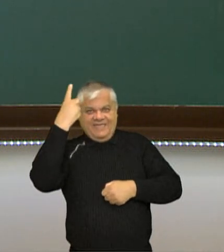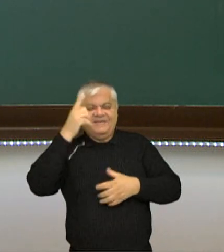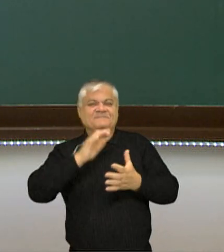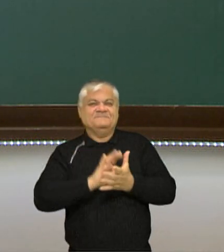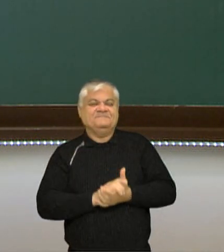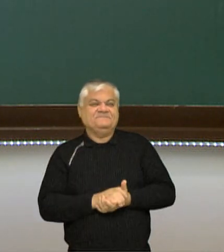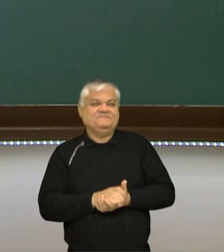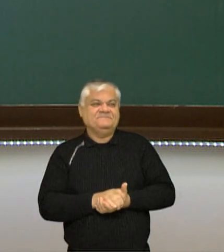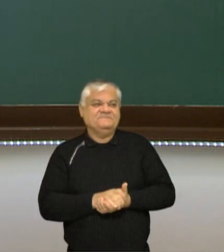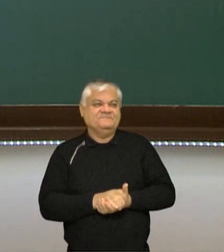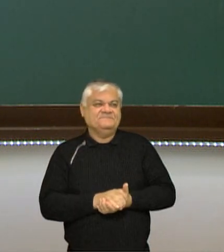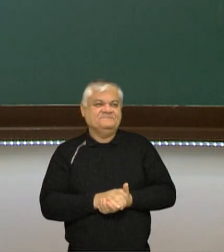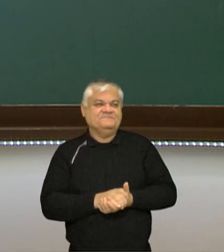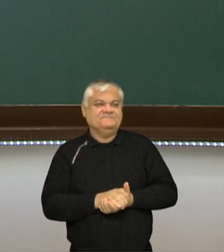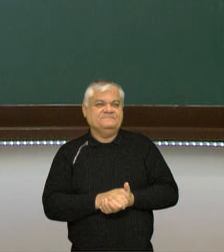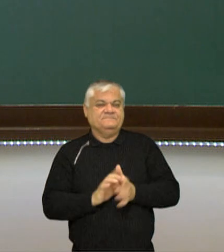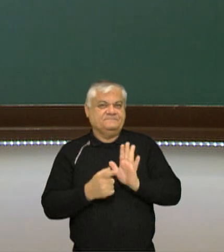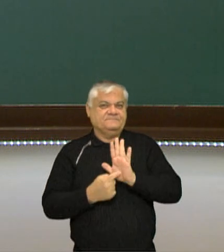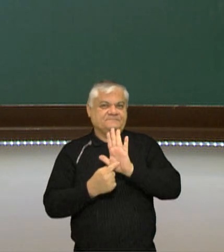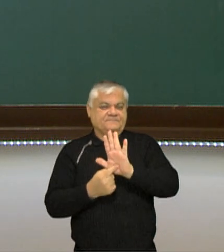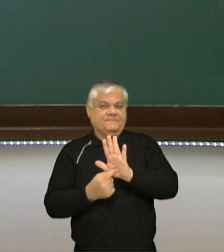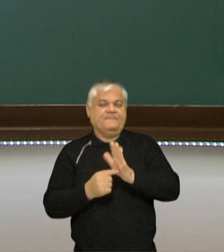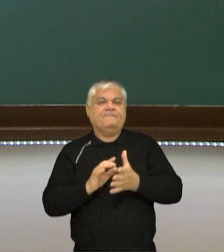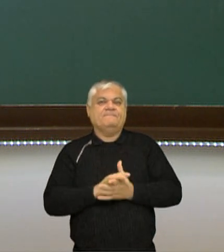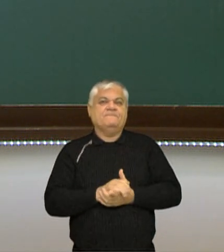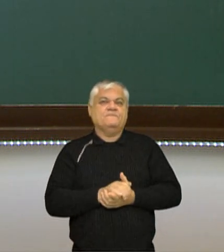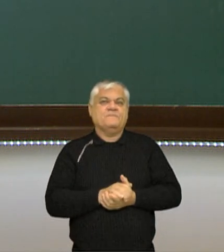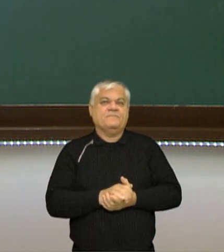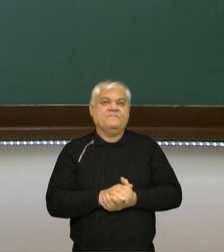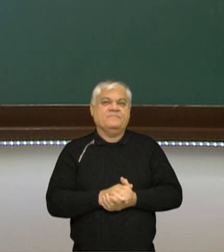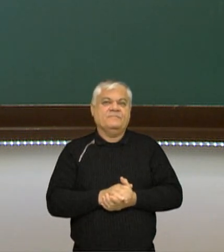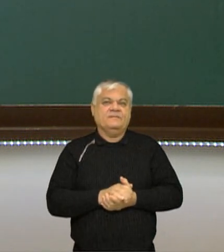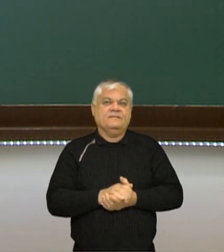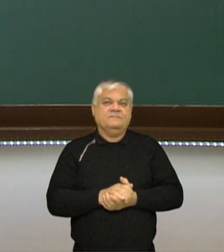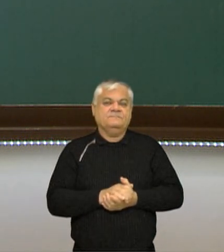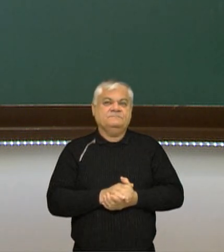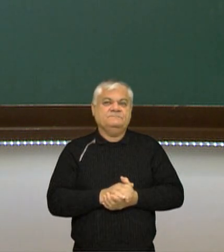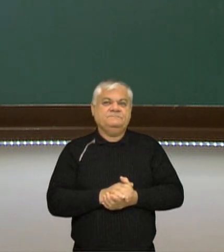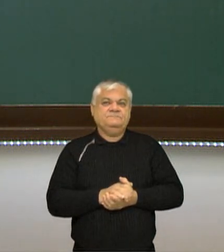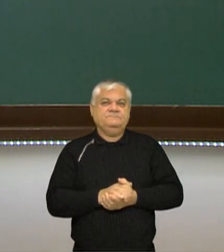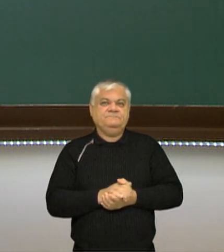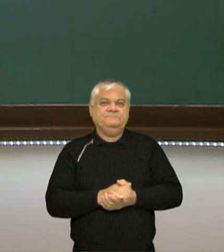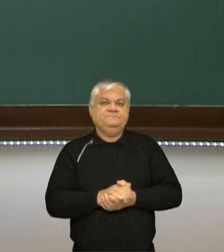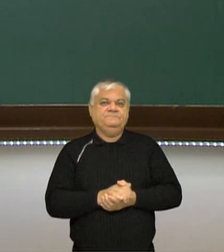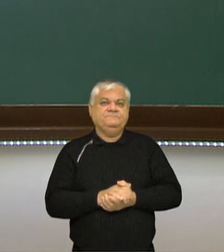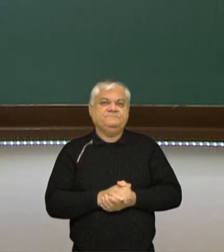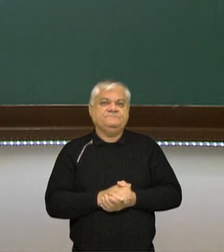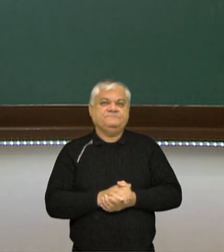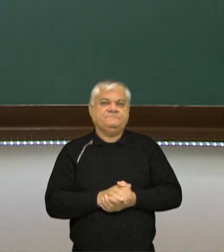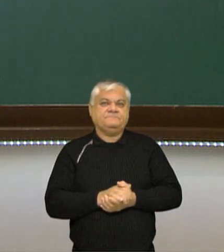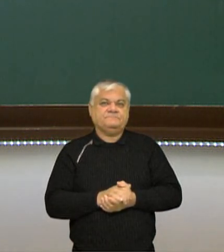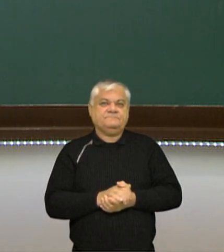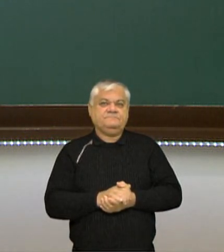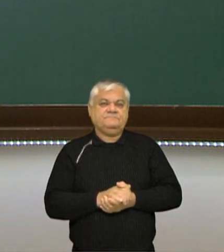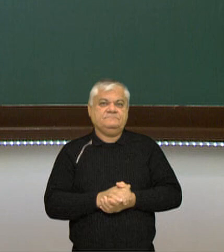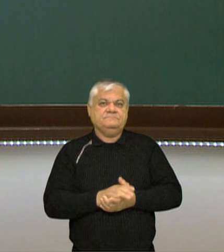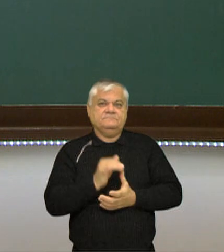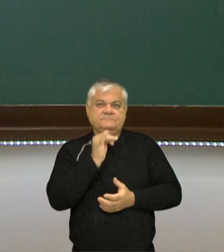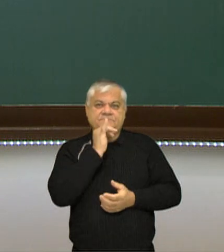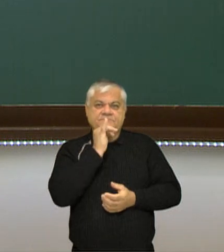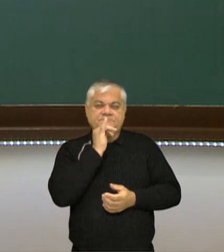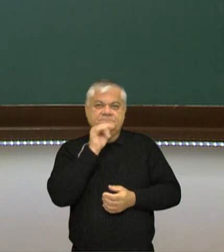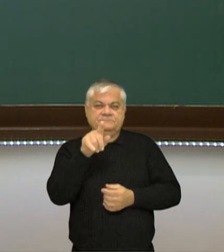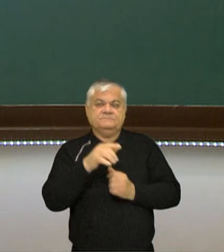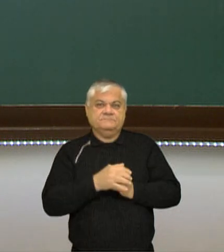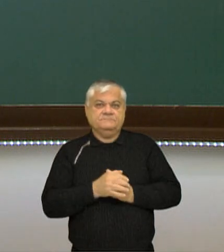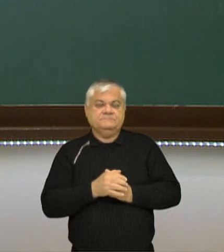minhas peças. Deixa eu pegar aqui algumas para mostrar para vocês. Então olha só, como eu falei para vocês, eu